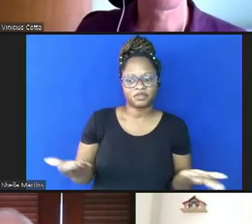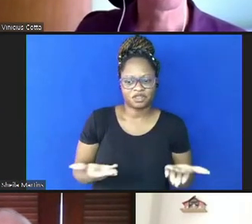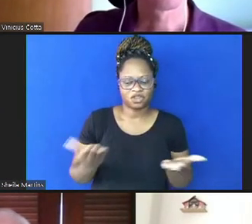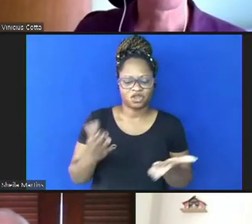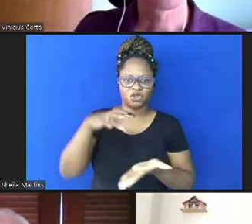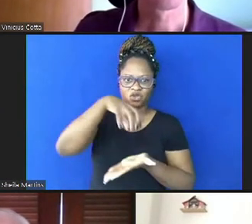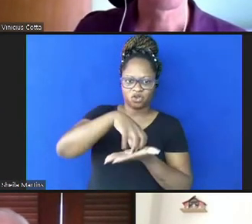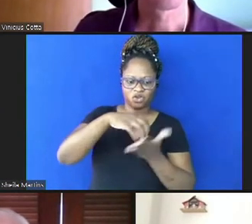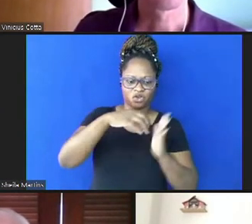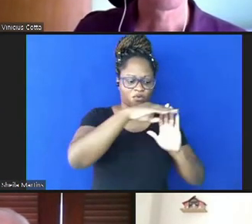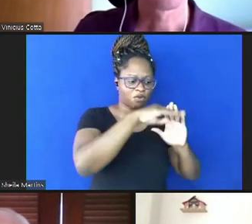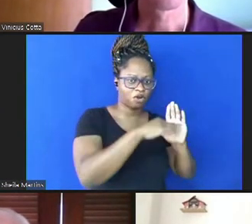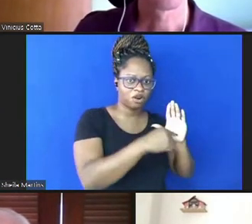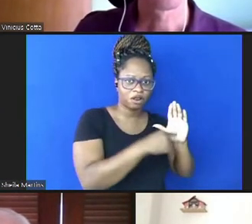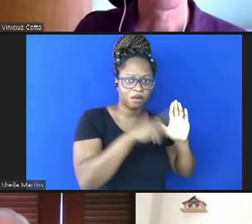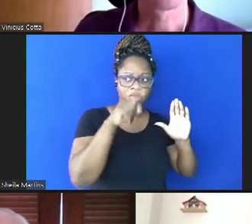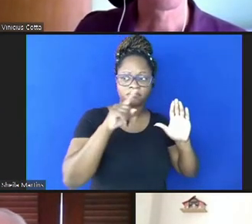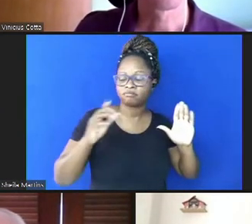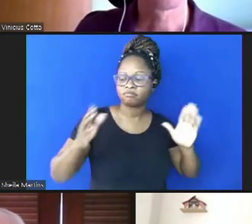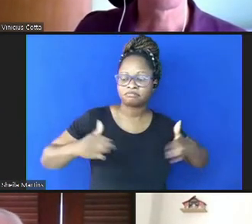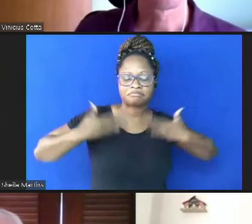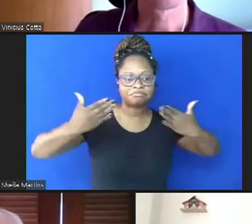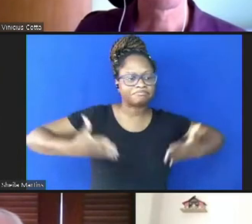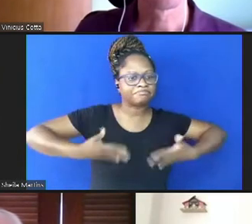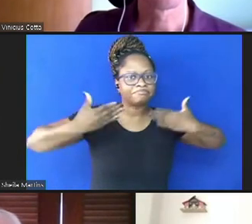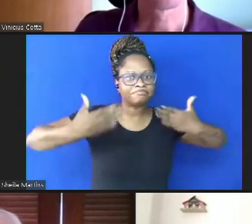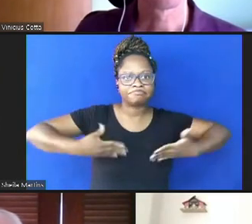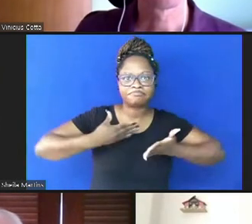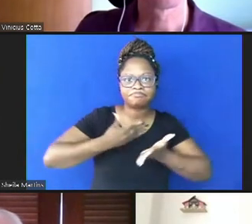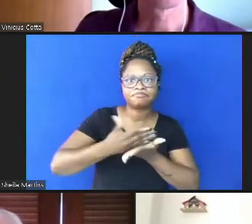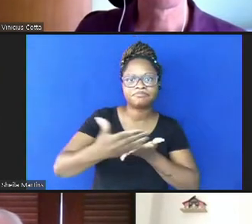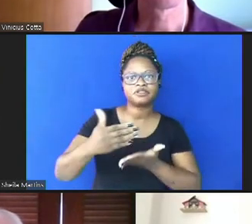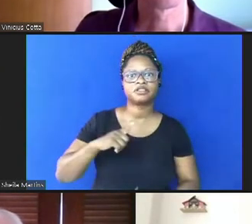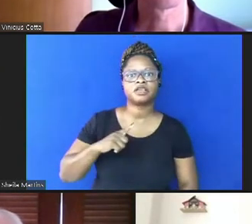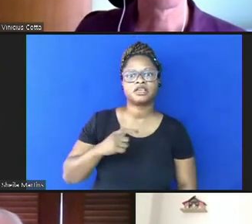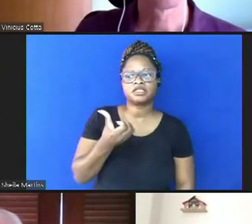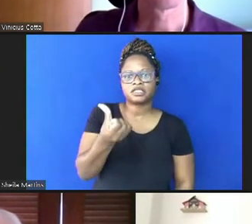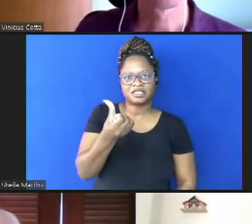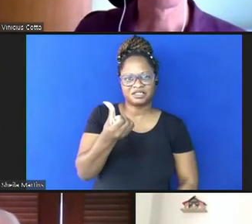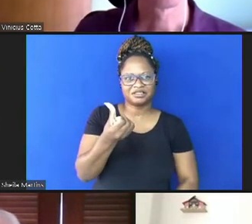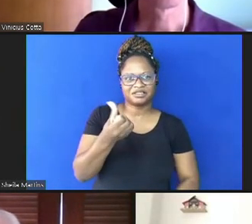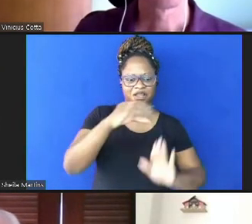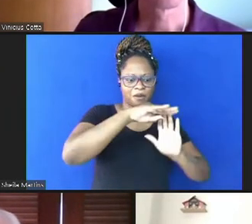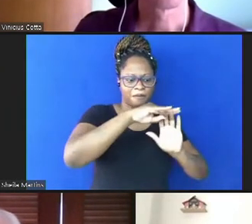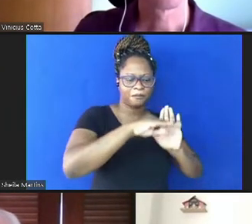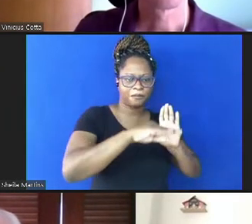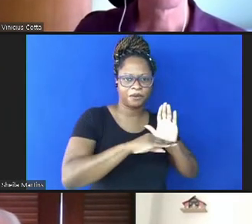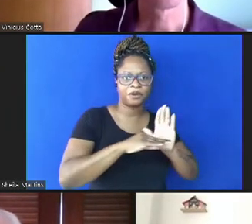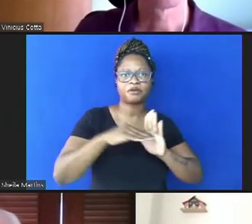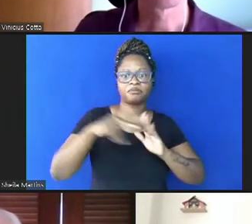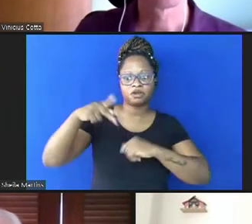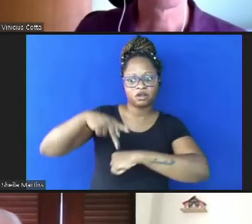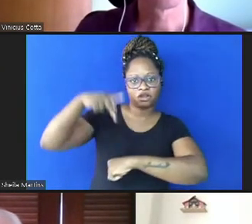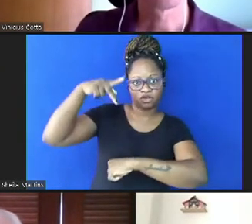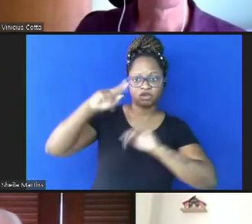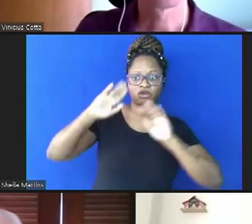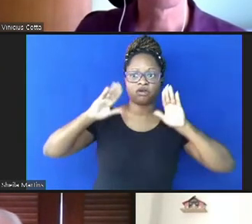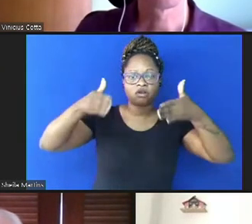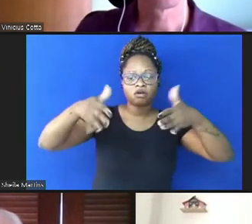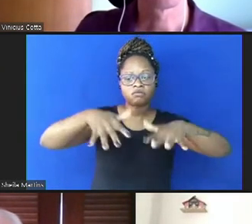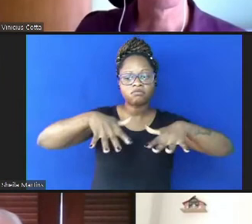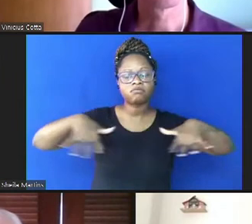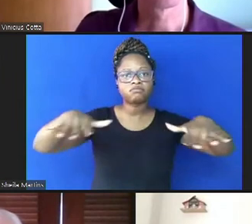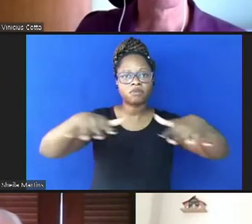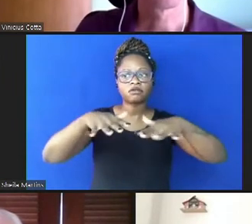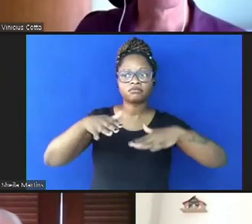programa que nos animou muito desde o início. Ele envolve 16 programas de pós-graduação e muito voltado para a intensificação da